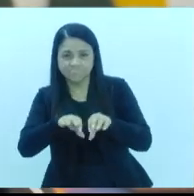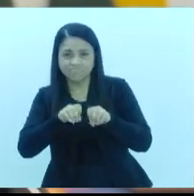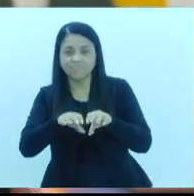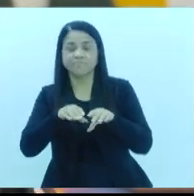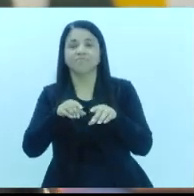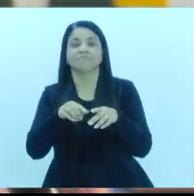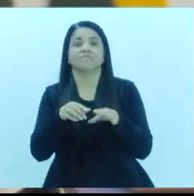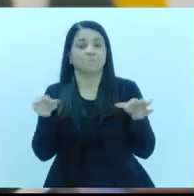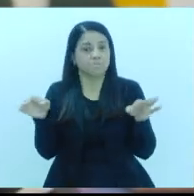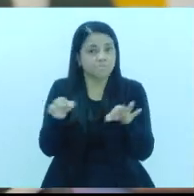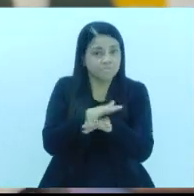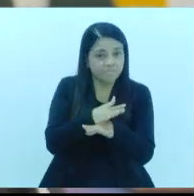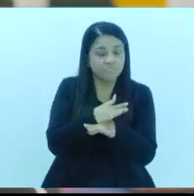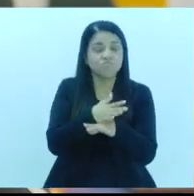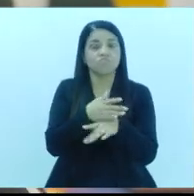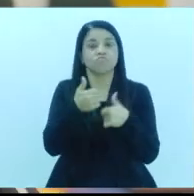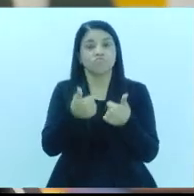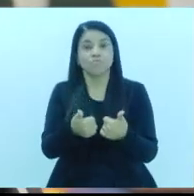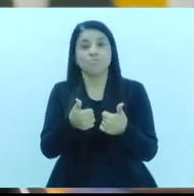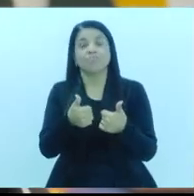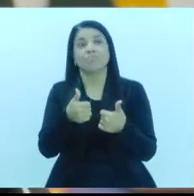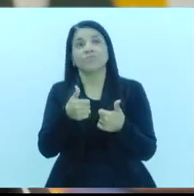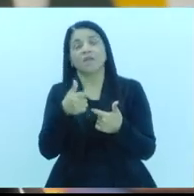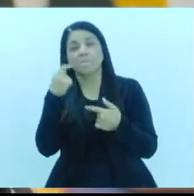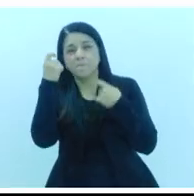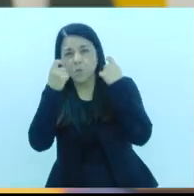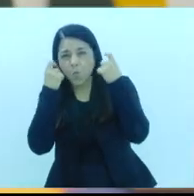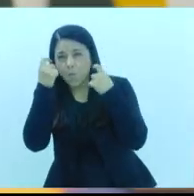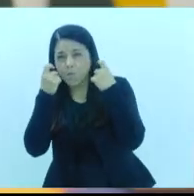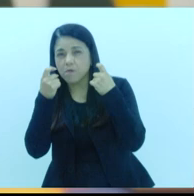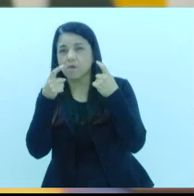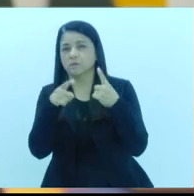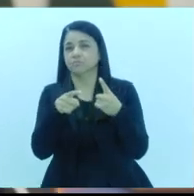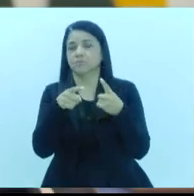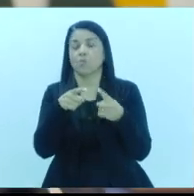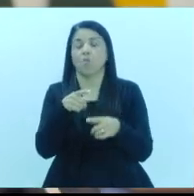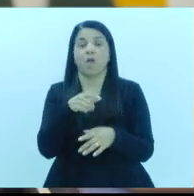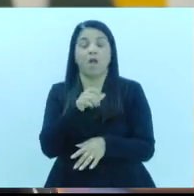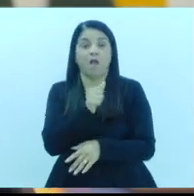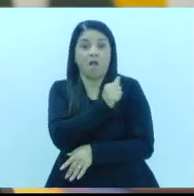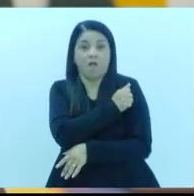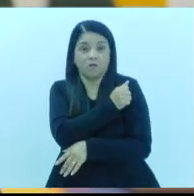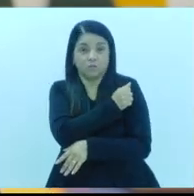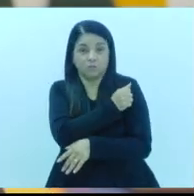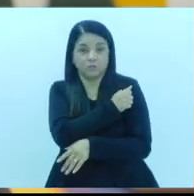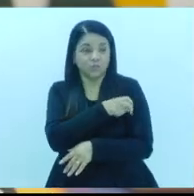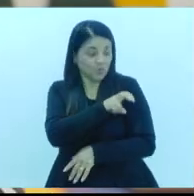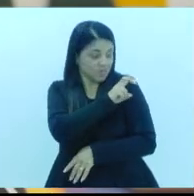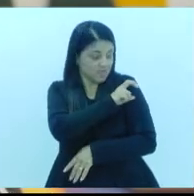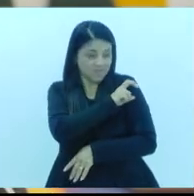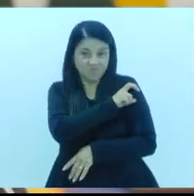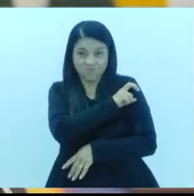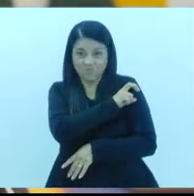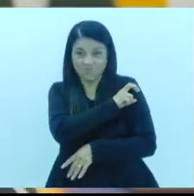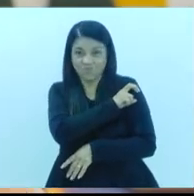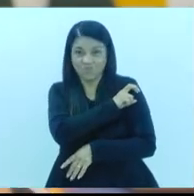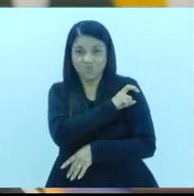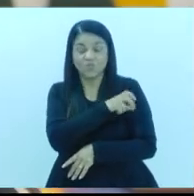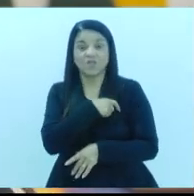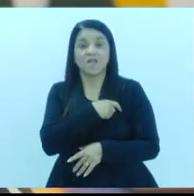plena, uma alfabetização funcional, isso é mais preocupante. Com alunos do quinto ano chegam ao quinto ano sem